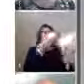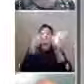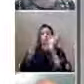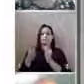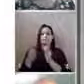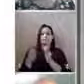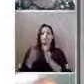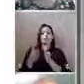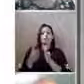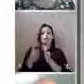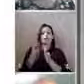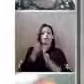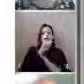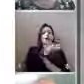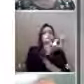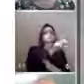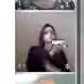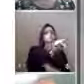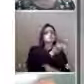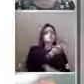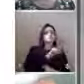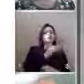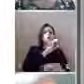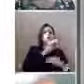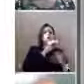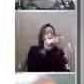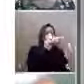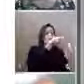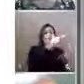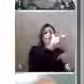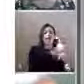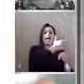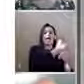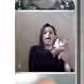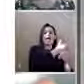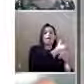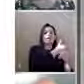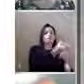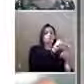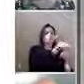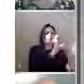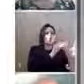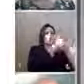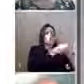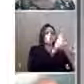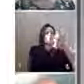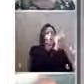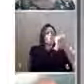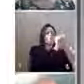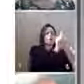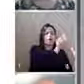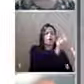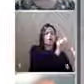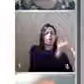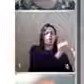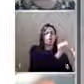extração, né? Extração manual de cada uma das unidades léxicas que vão compor esse conjunto, que